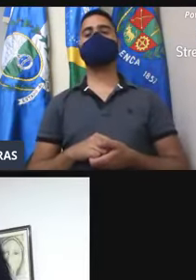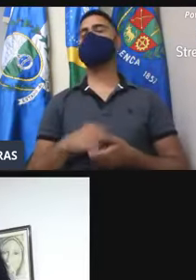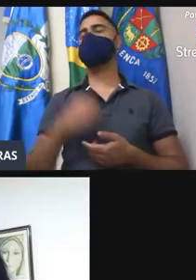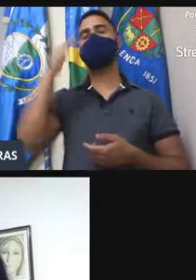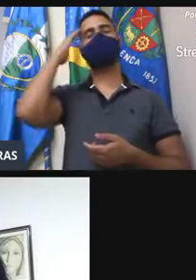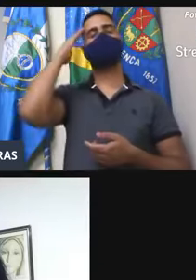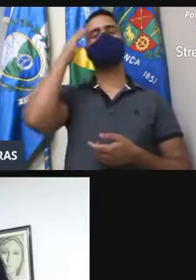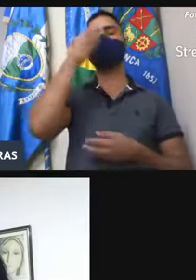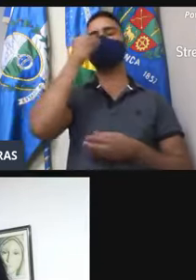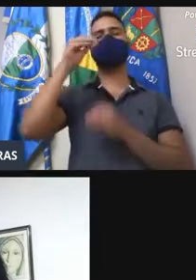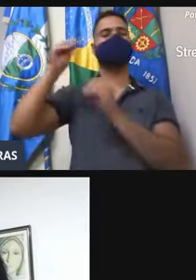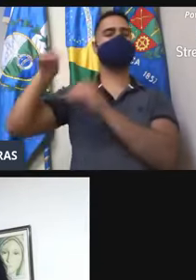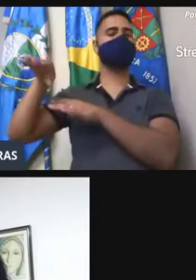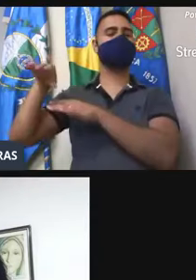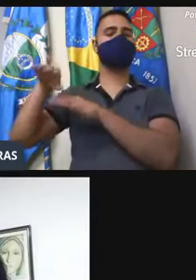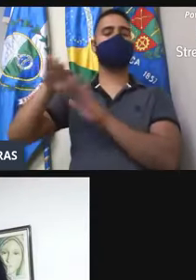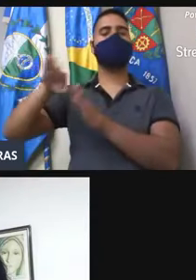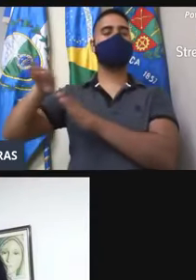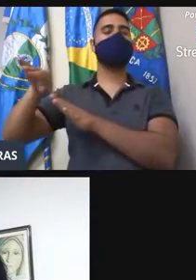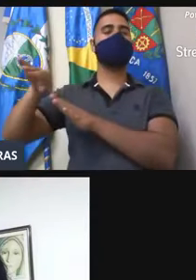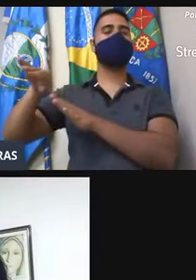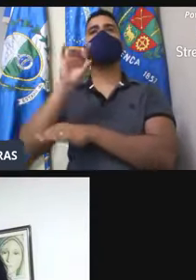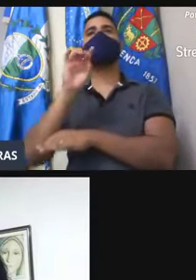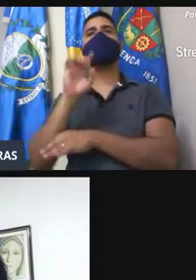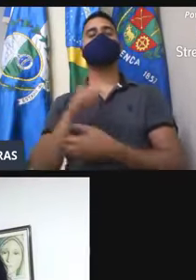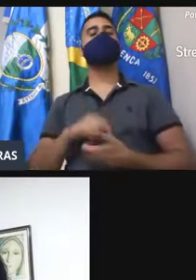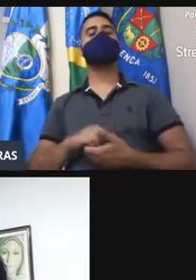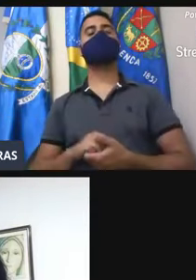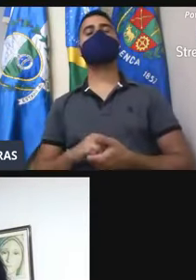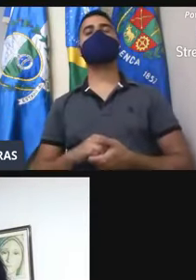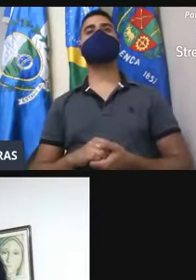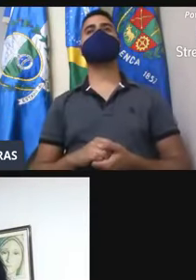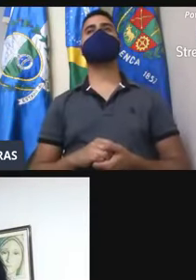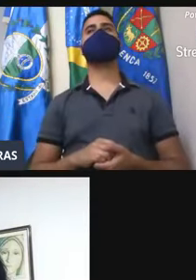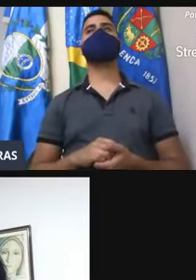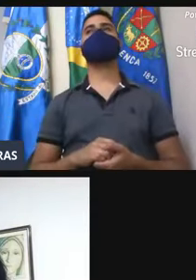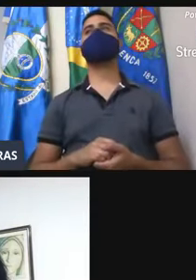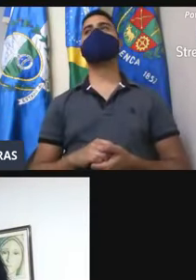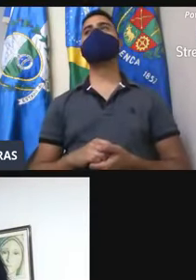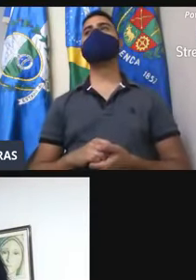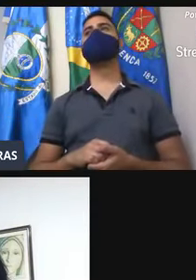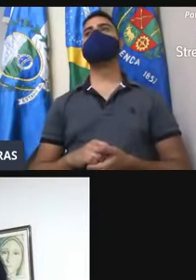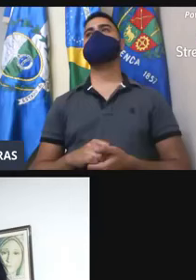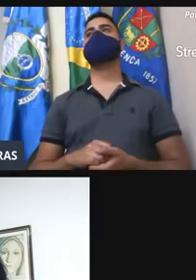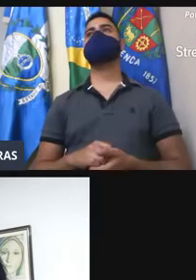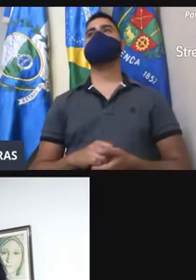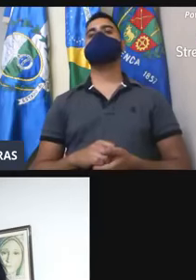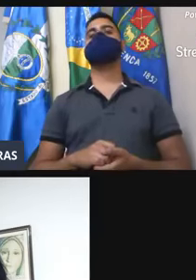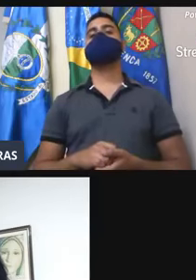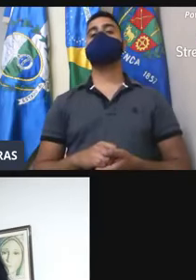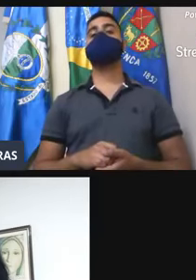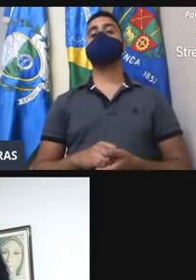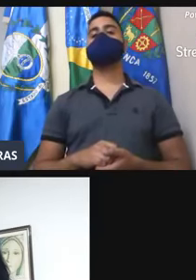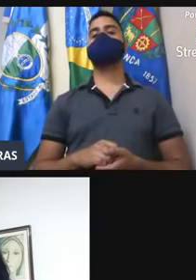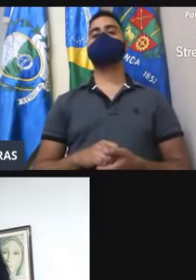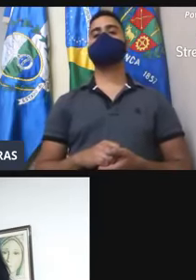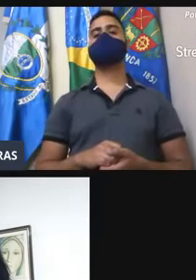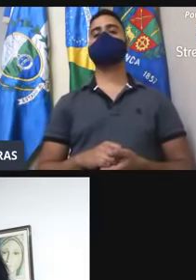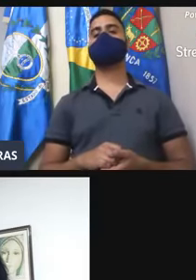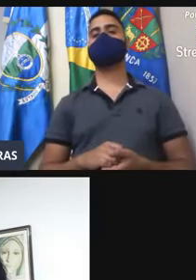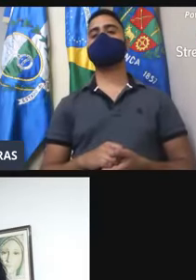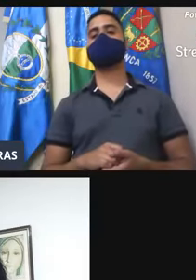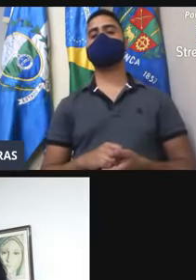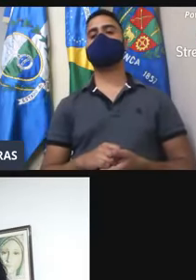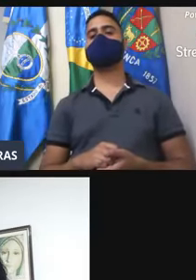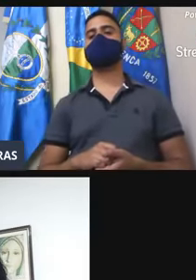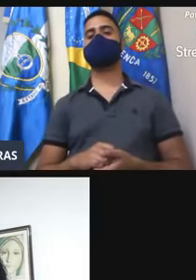Não só, não estou falando de uma maneira geral, né, dos outros